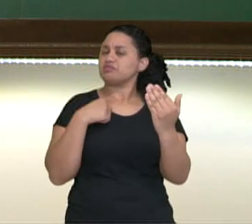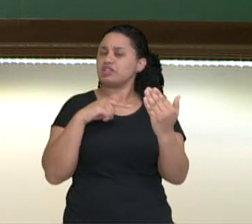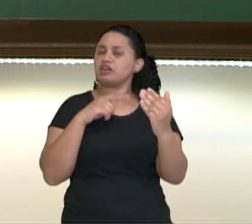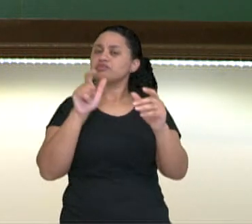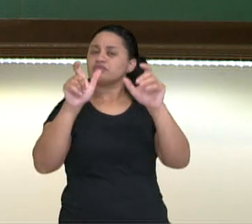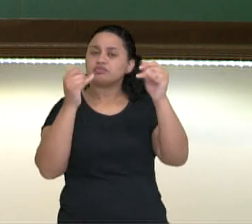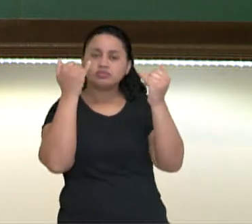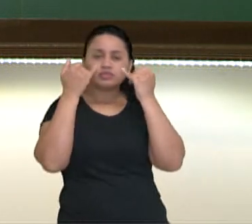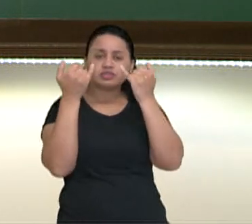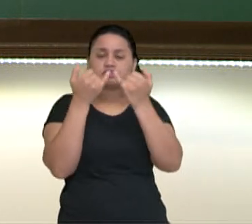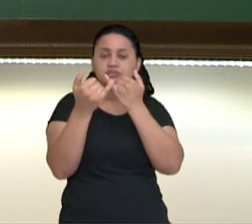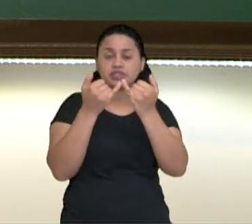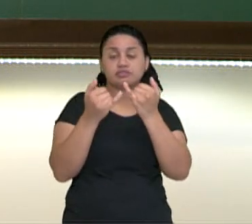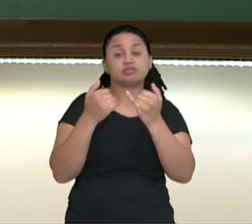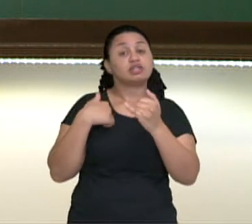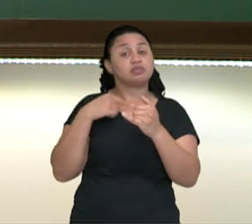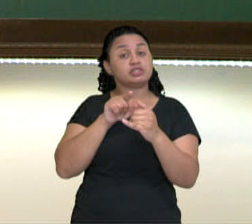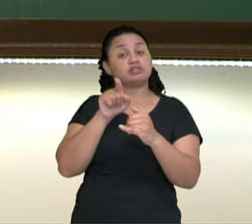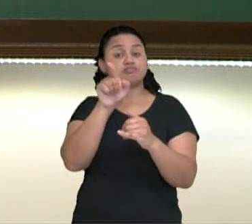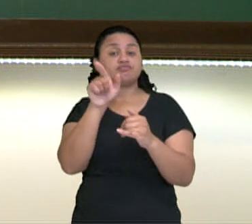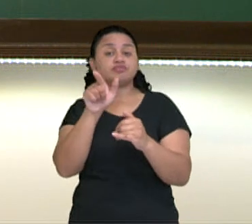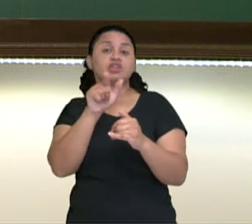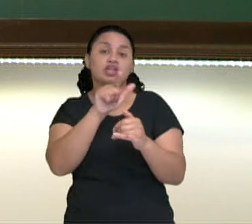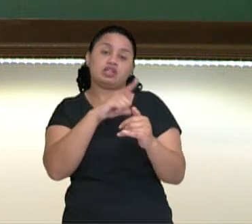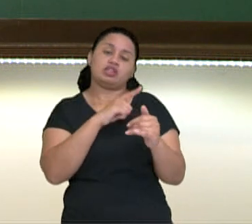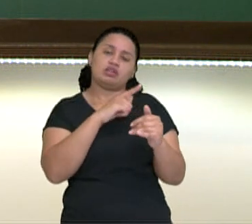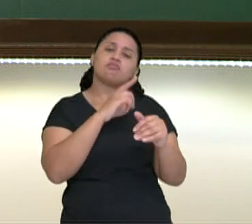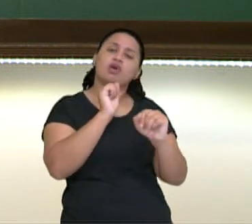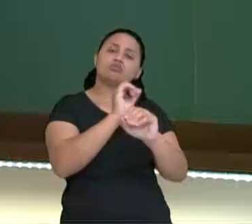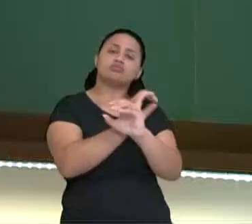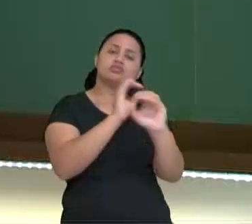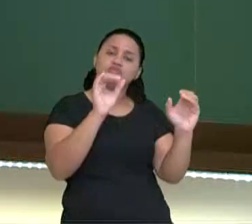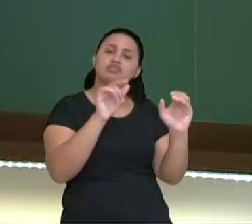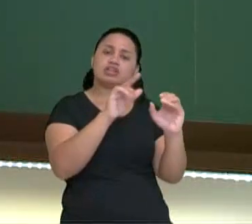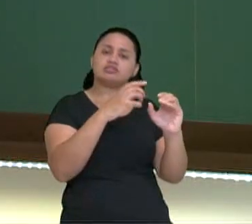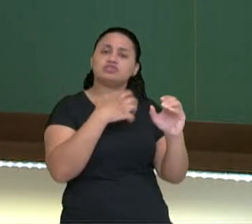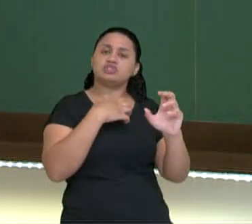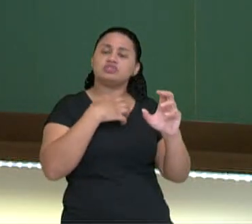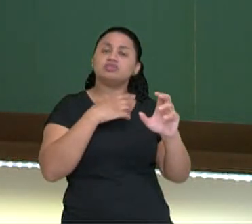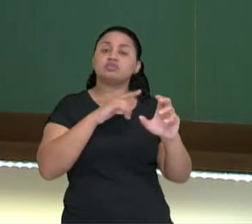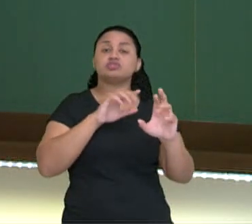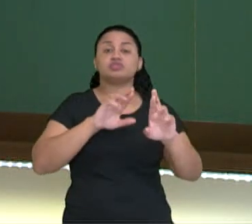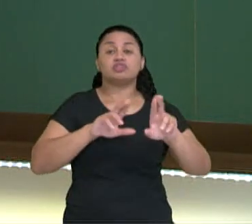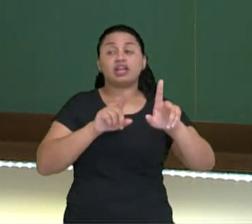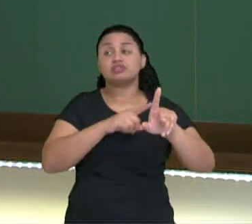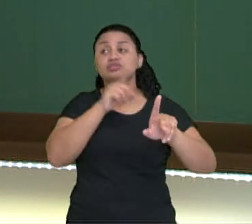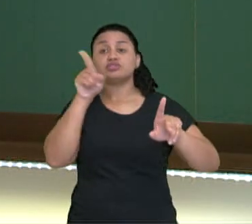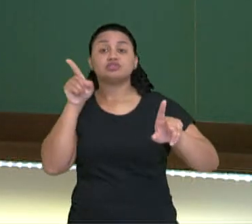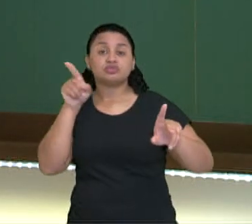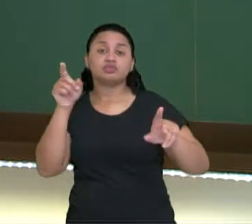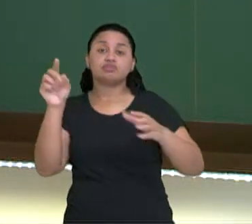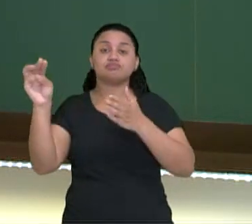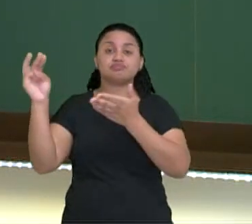Pode ser que num jornal ali confiável a notícia está de uma forma e a que você